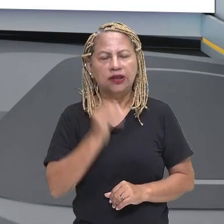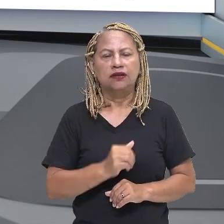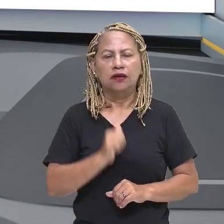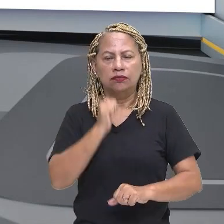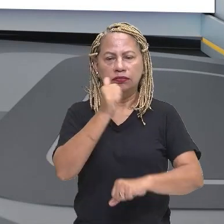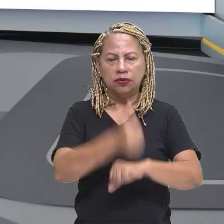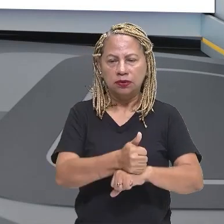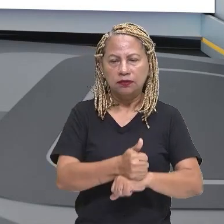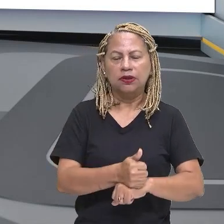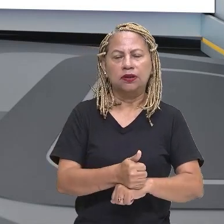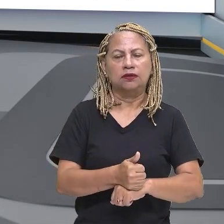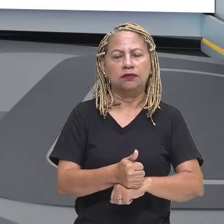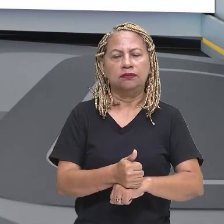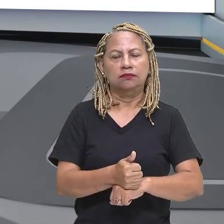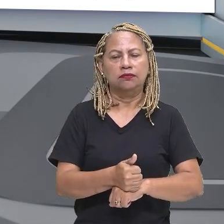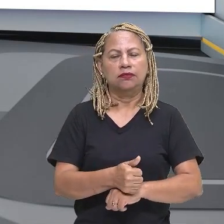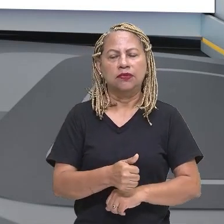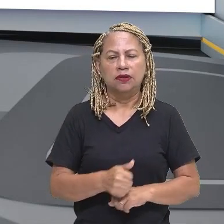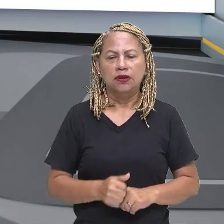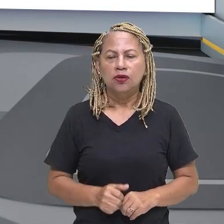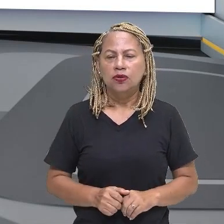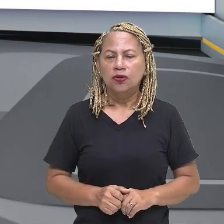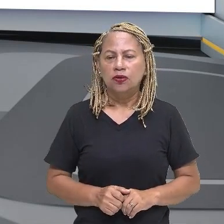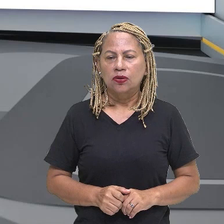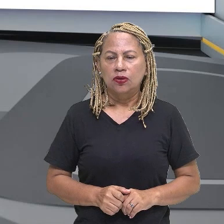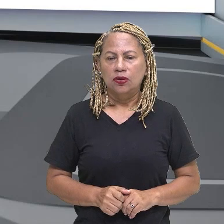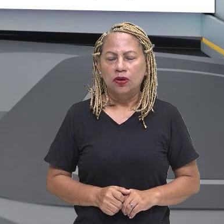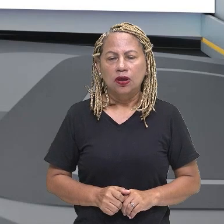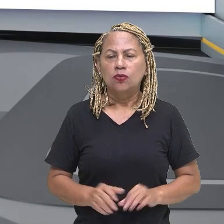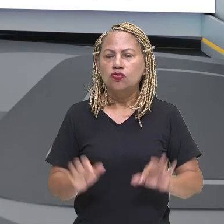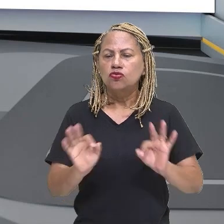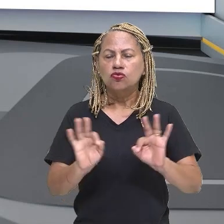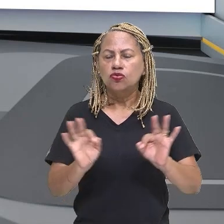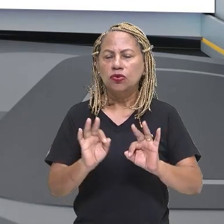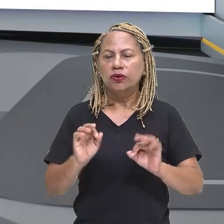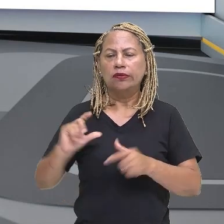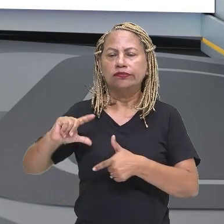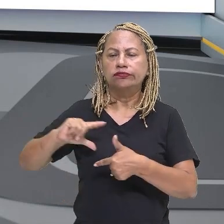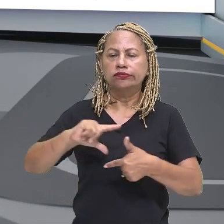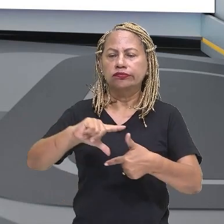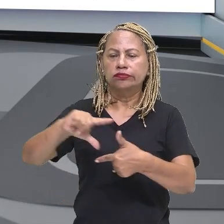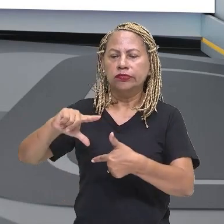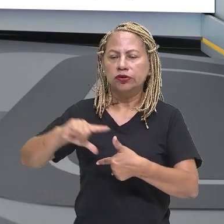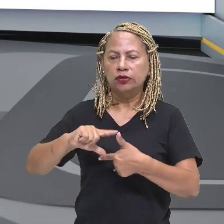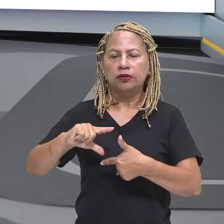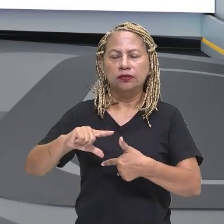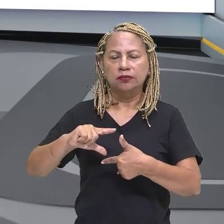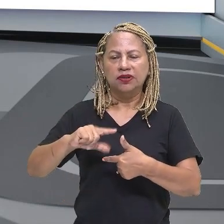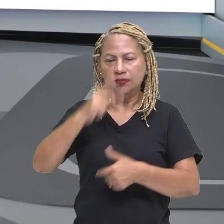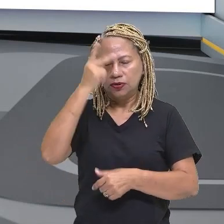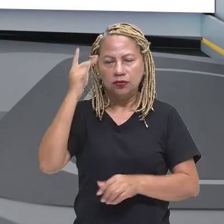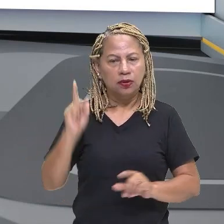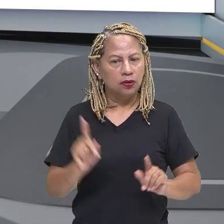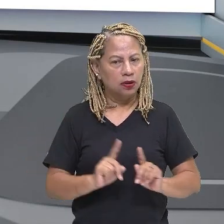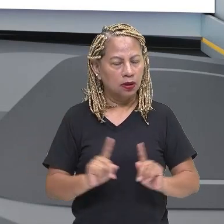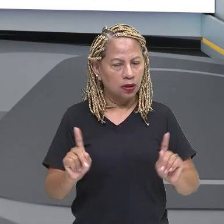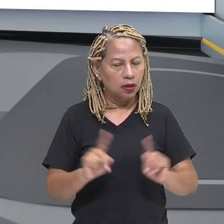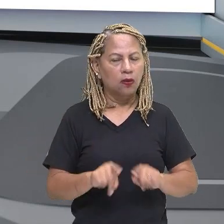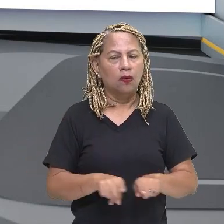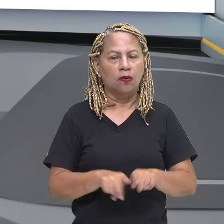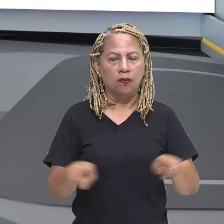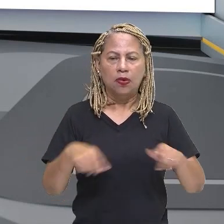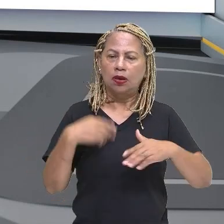os games não são propriamente um meio de isolamento social. Ao contrário, eles são um meio de